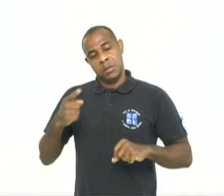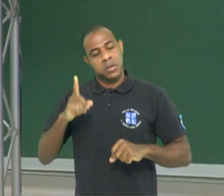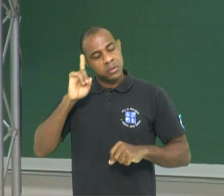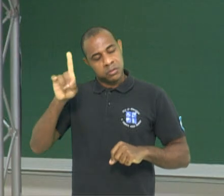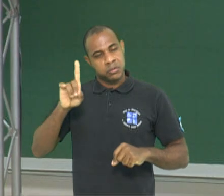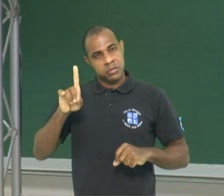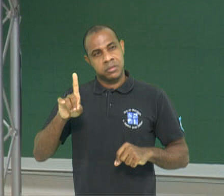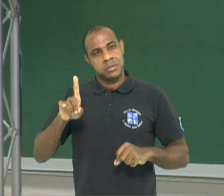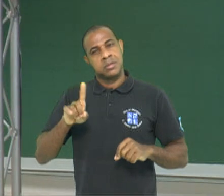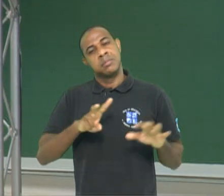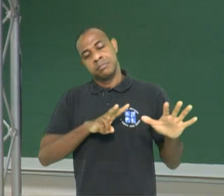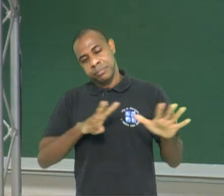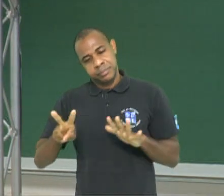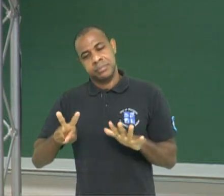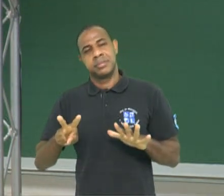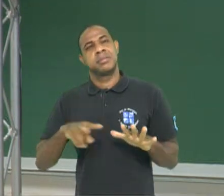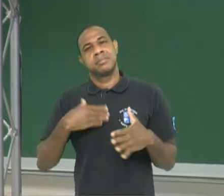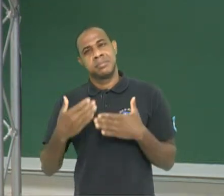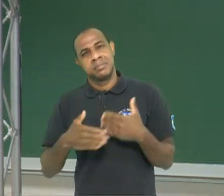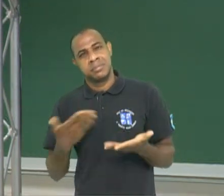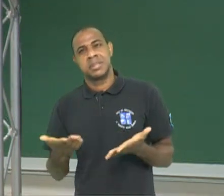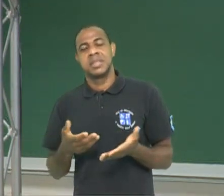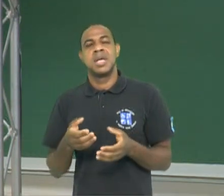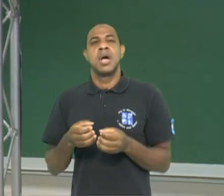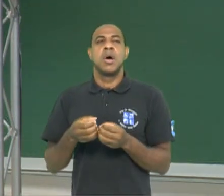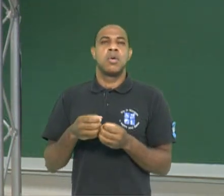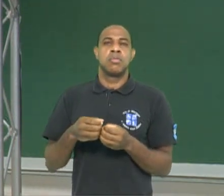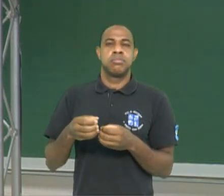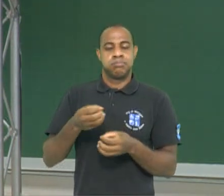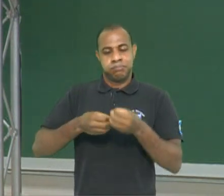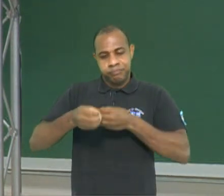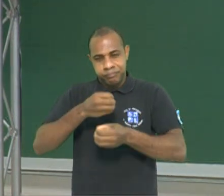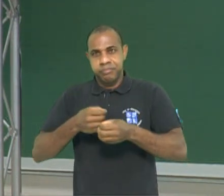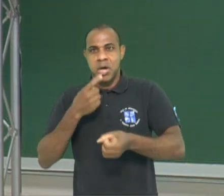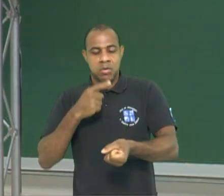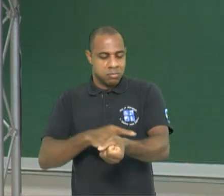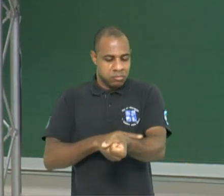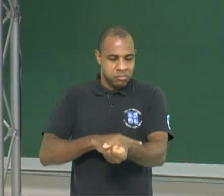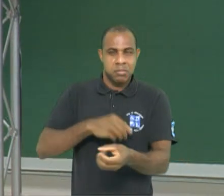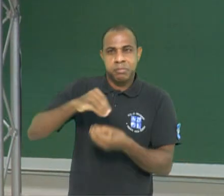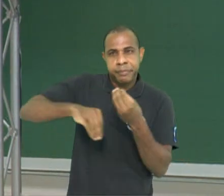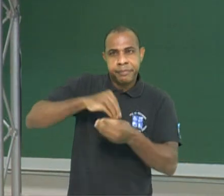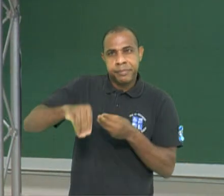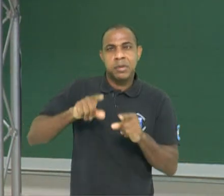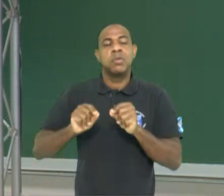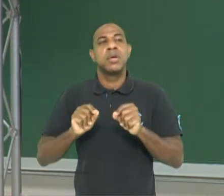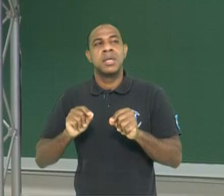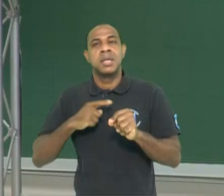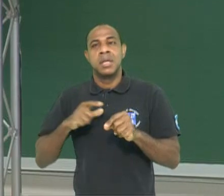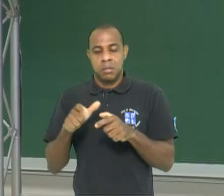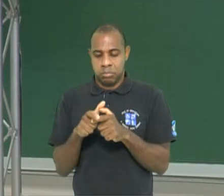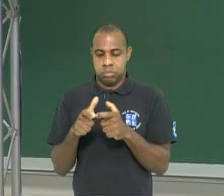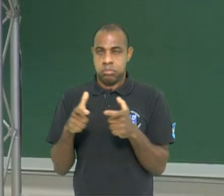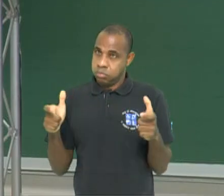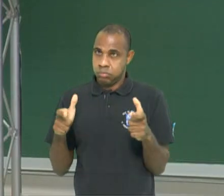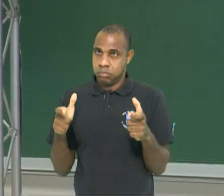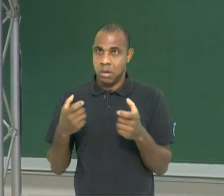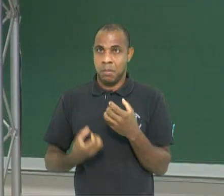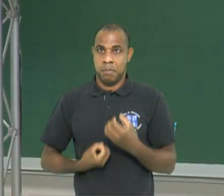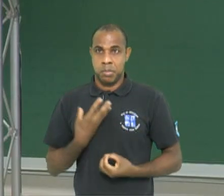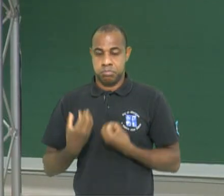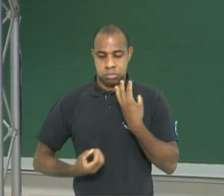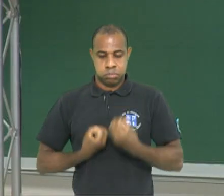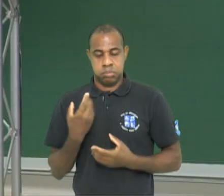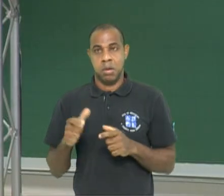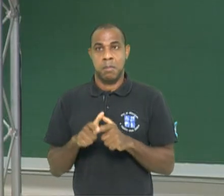de eritrócitos, ou seja, glóbulos vermelhos, hemácias, né, como nós vimos em aulas anteriores, eles são aumentados, são produzidos uma maior